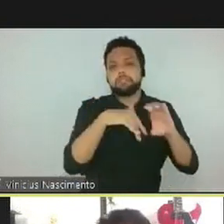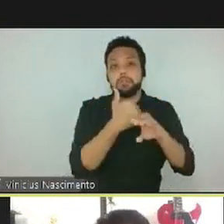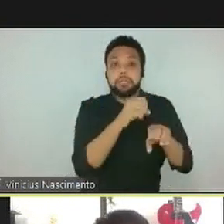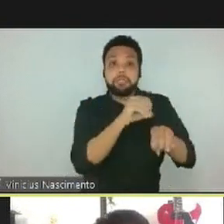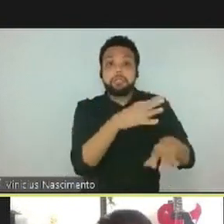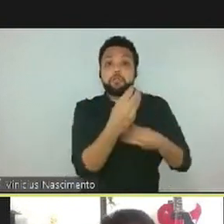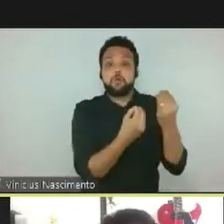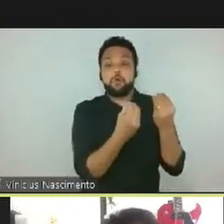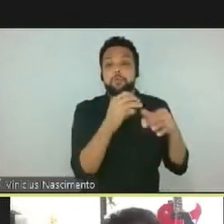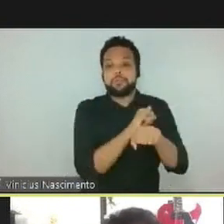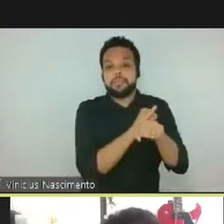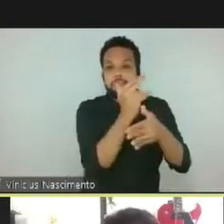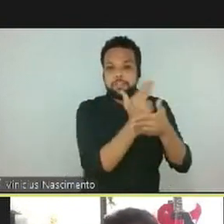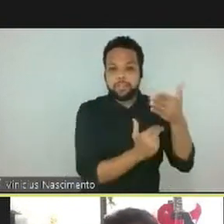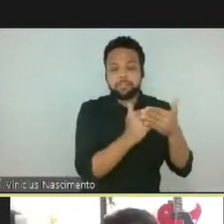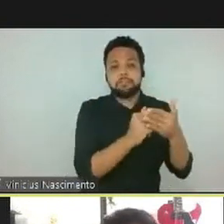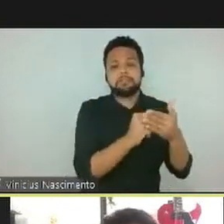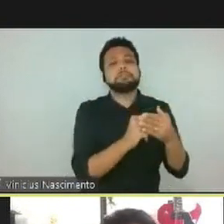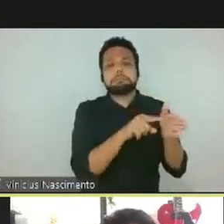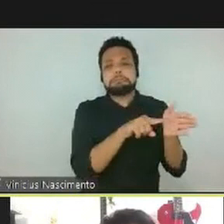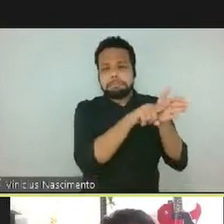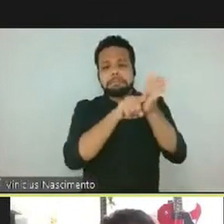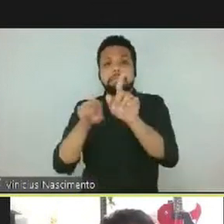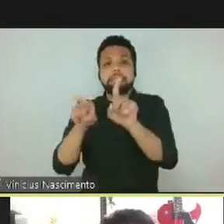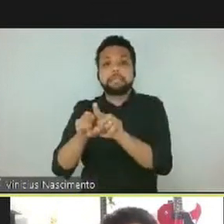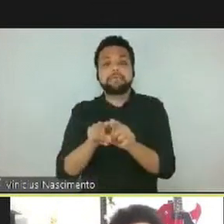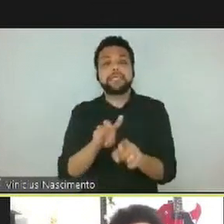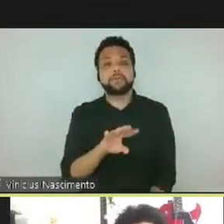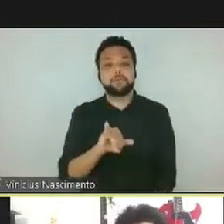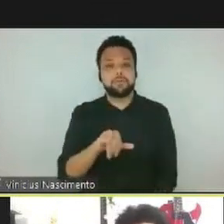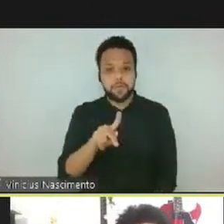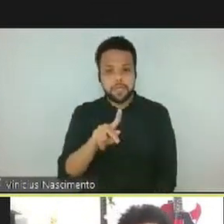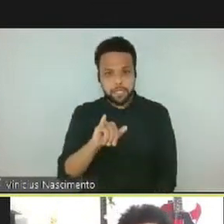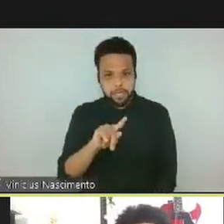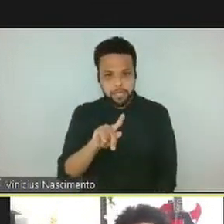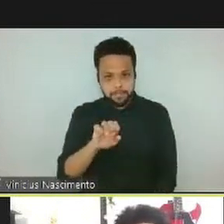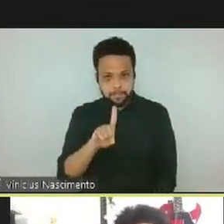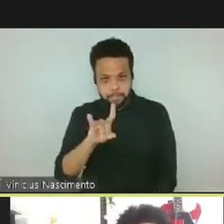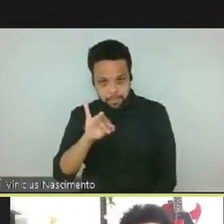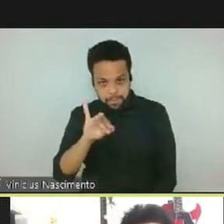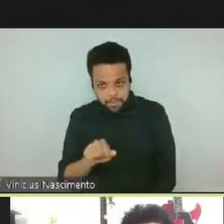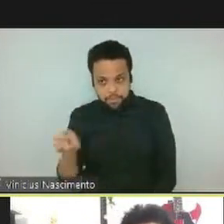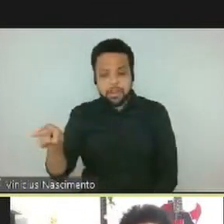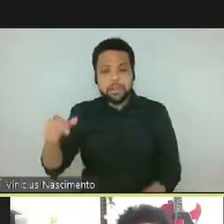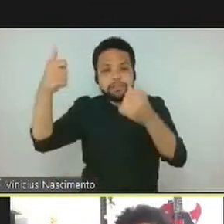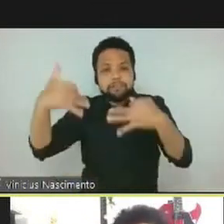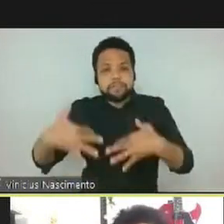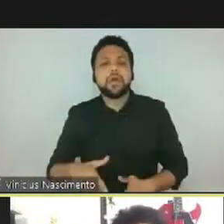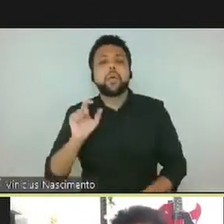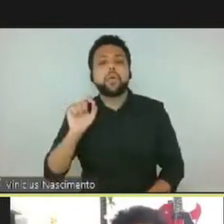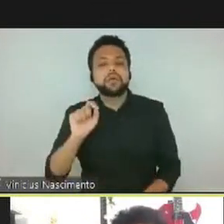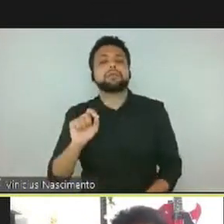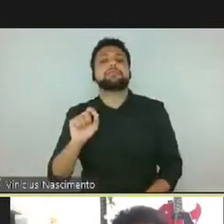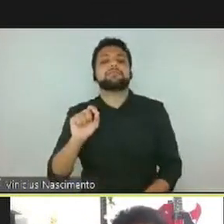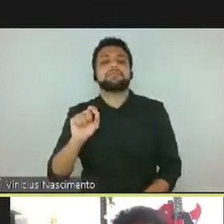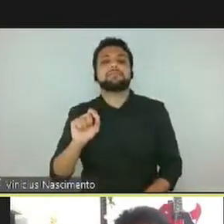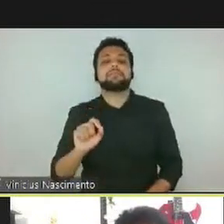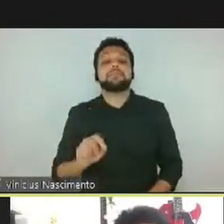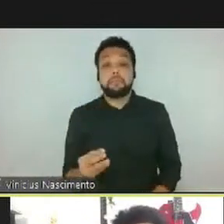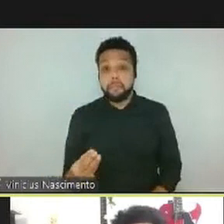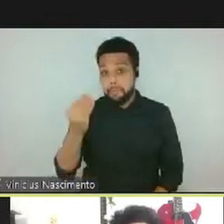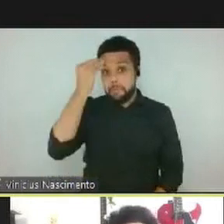da Wikipedia, em que todos eles articulavam a ideia de